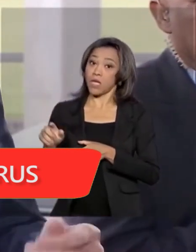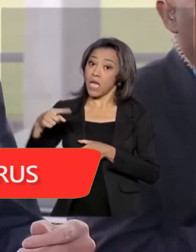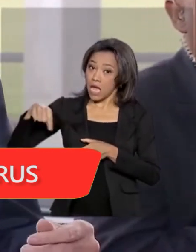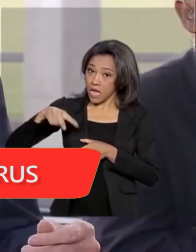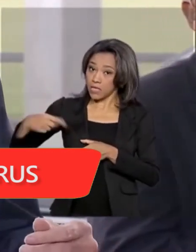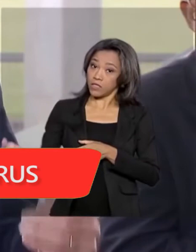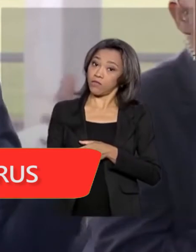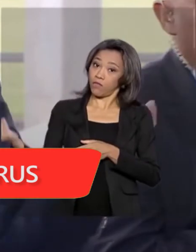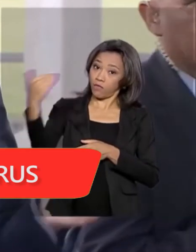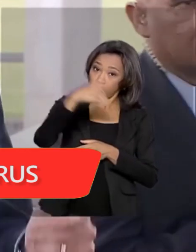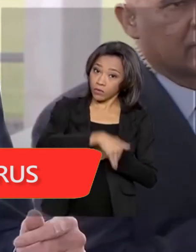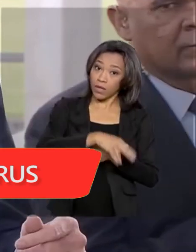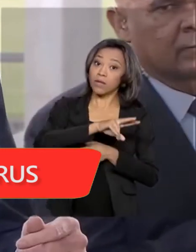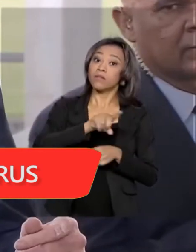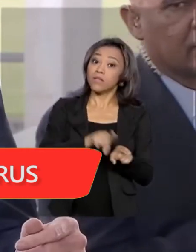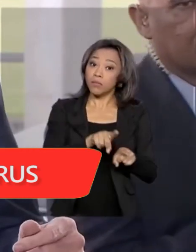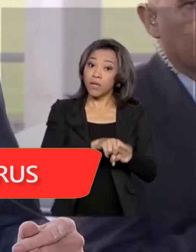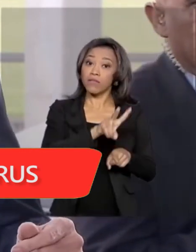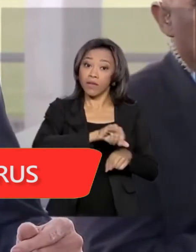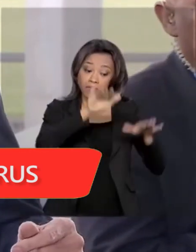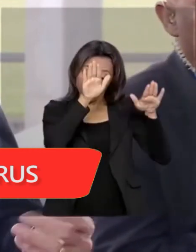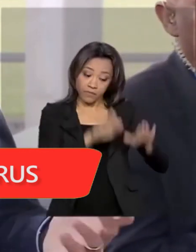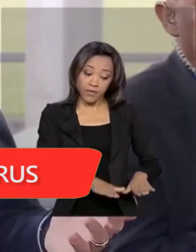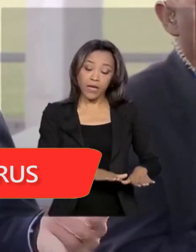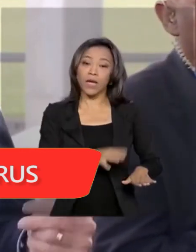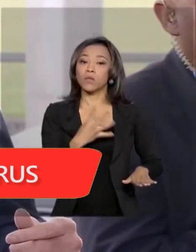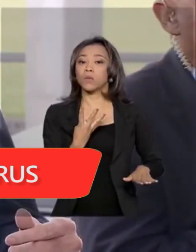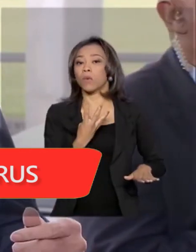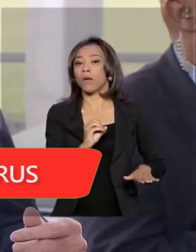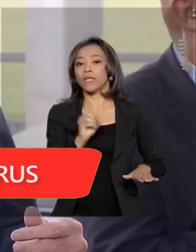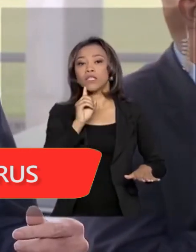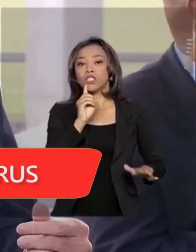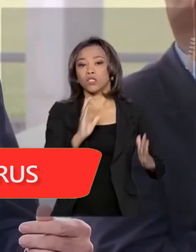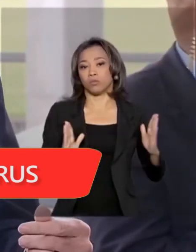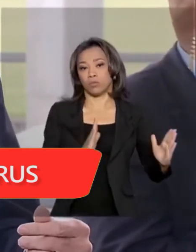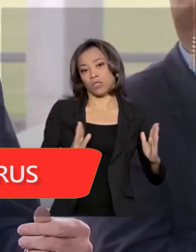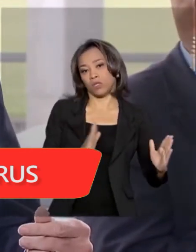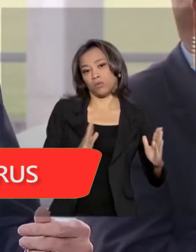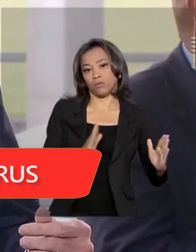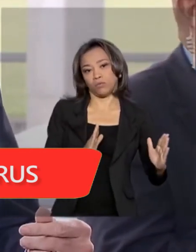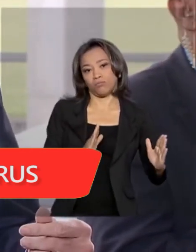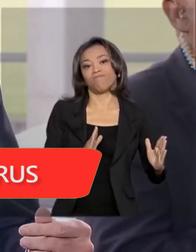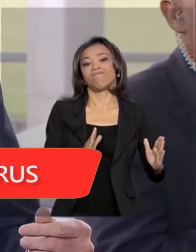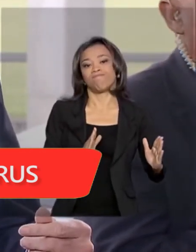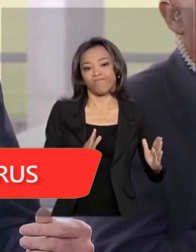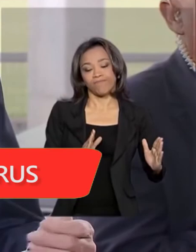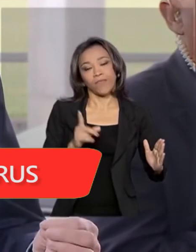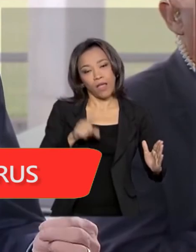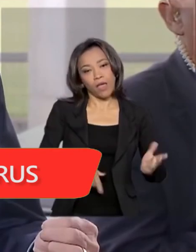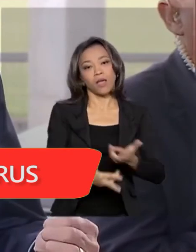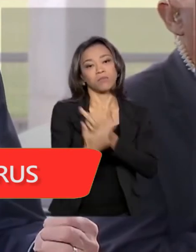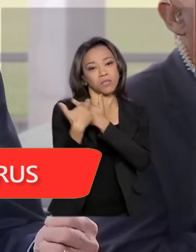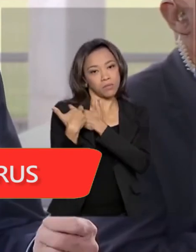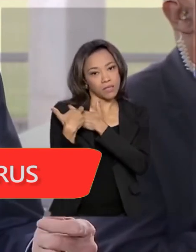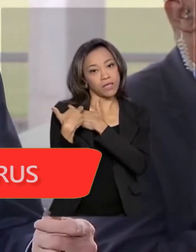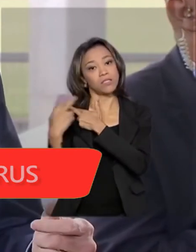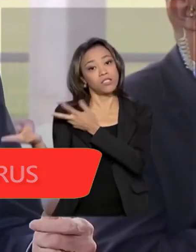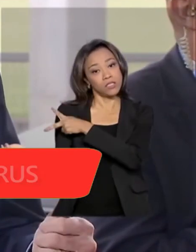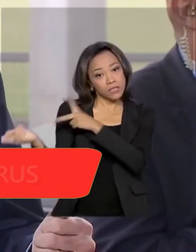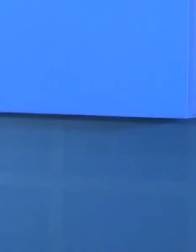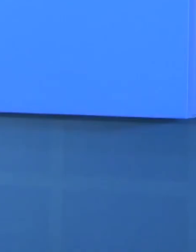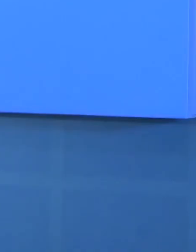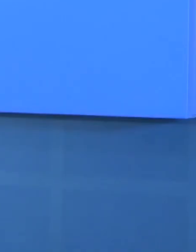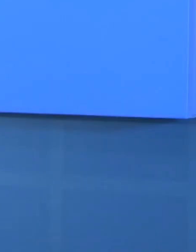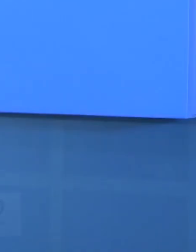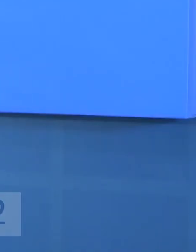serviços destinados ao tratamento dos pacientes e torna obrigatório o compartilhamento dos dados essenciais da identificação do